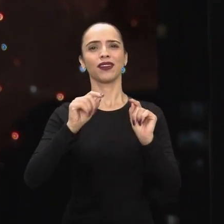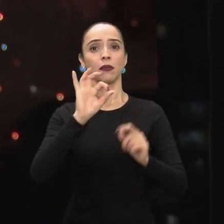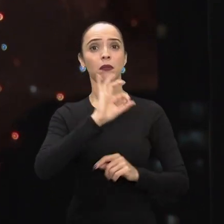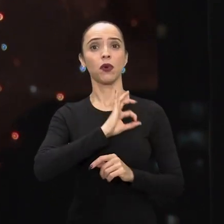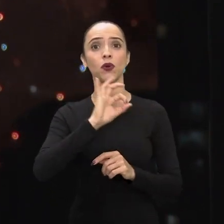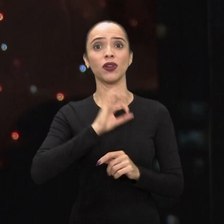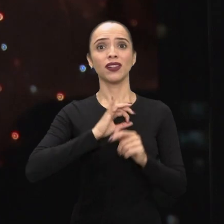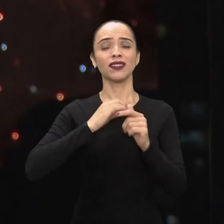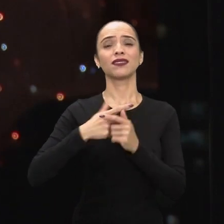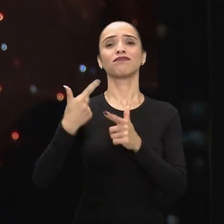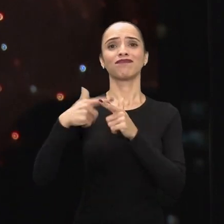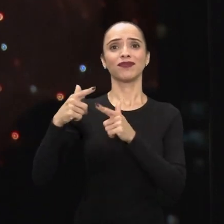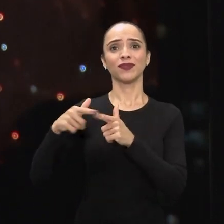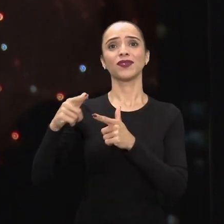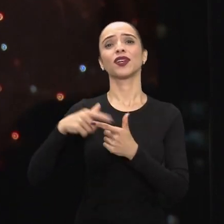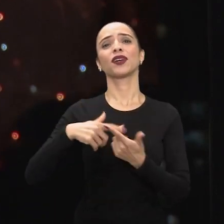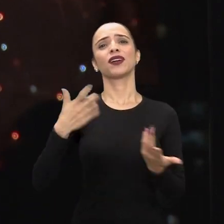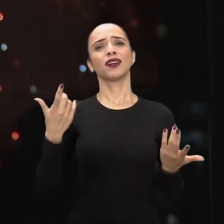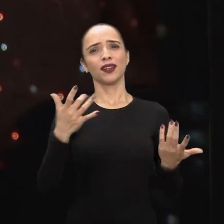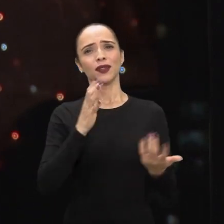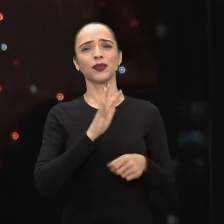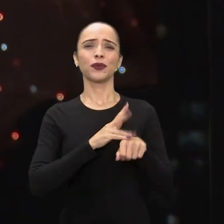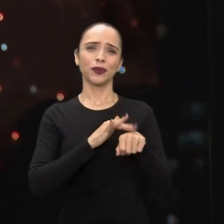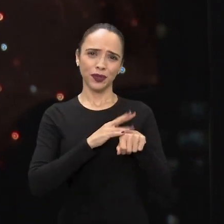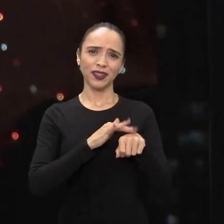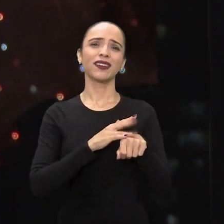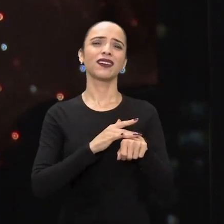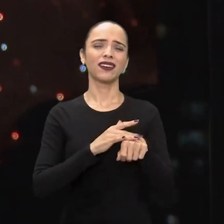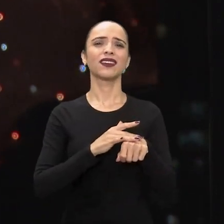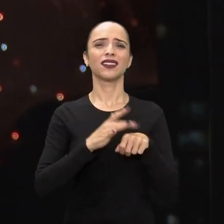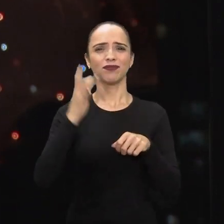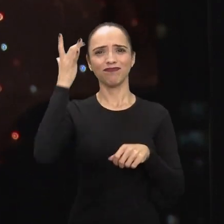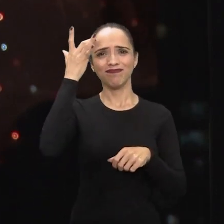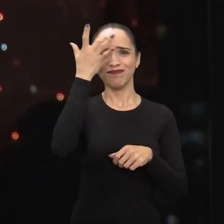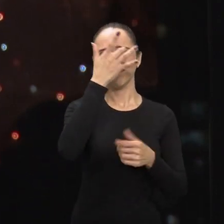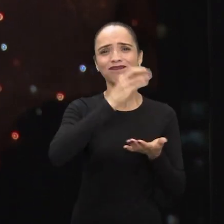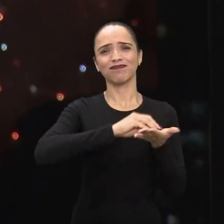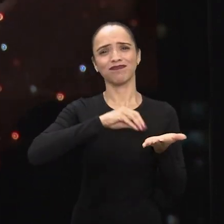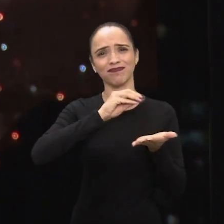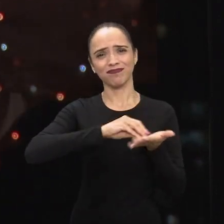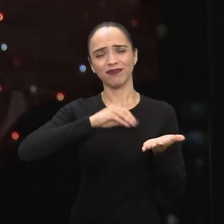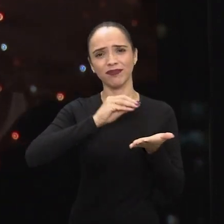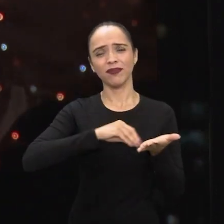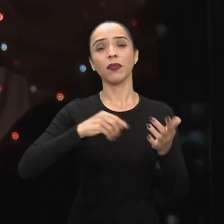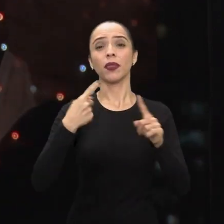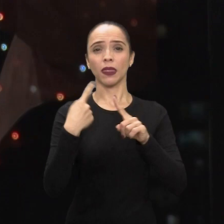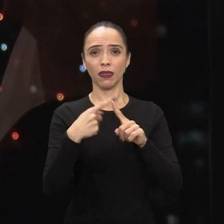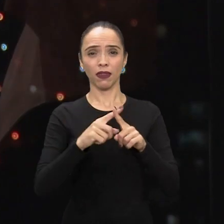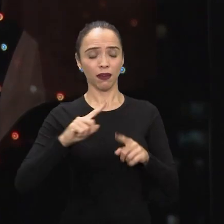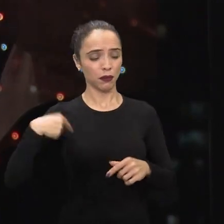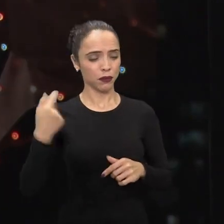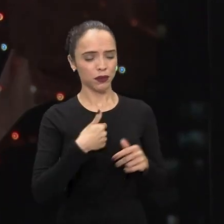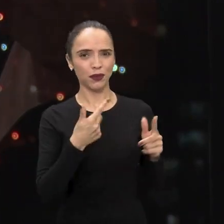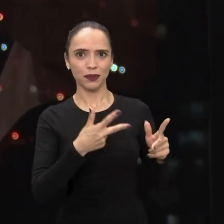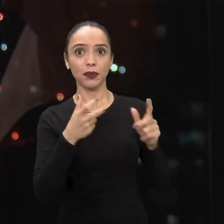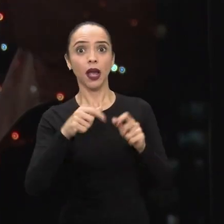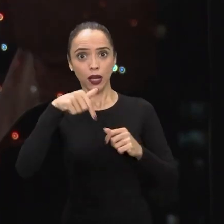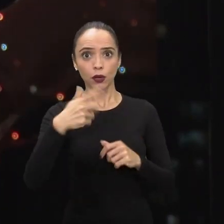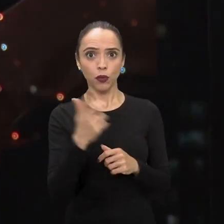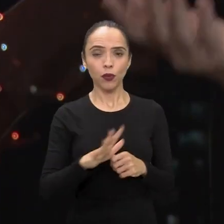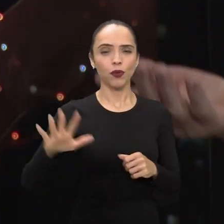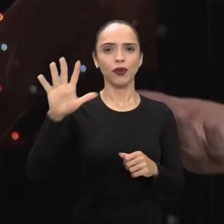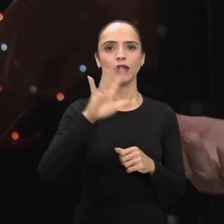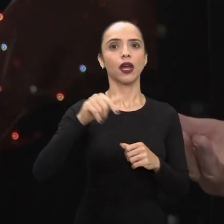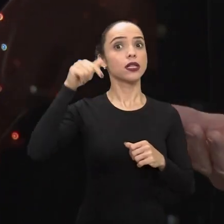da polícia questão a gente falou da letalidade policial no sentido de que isso